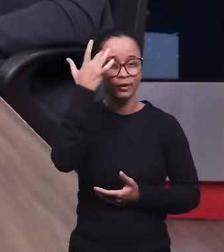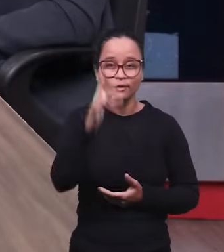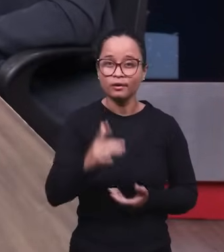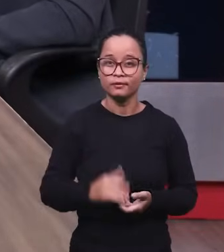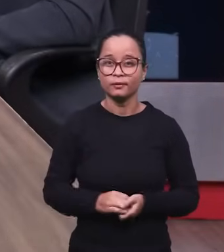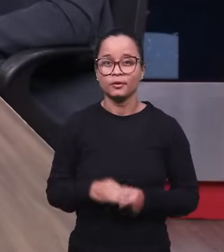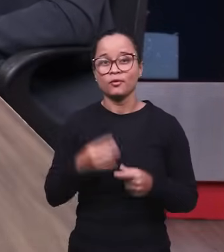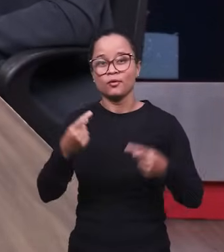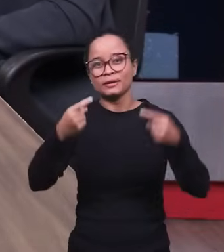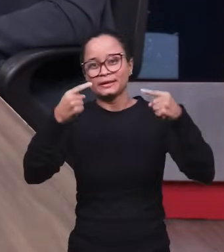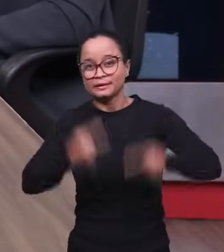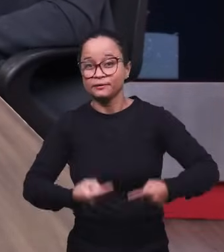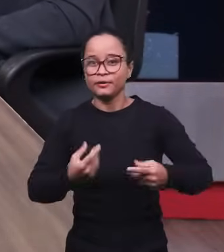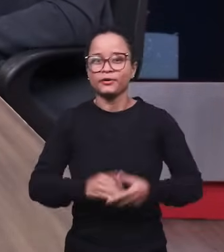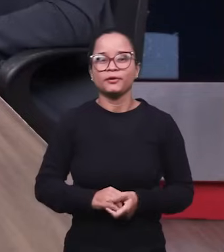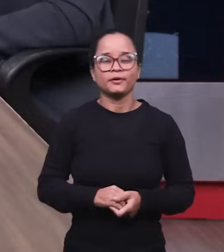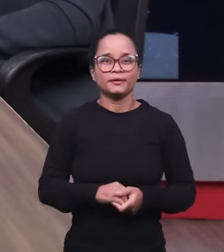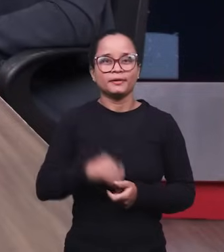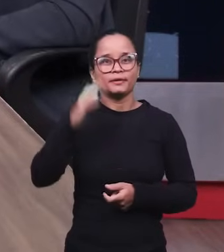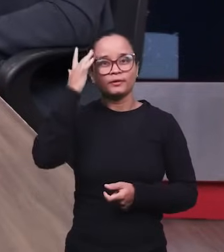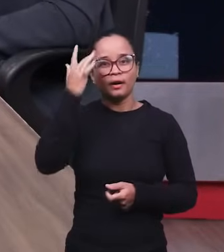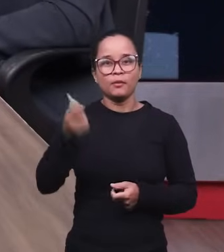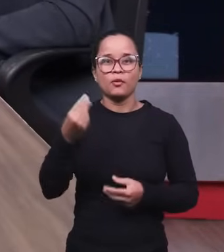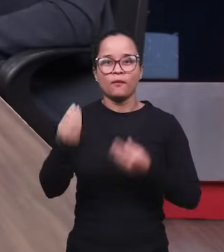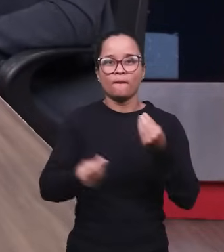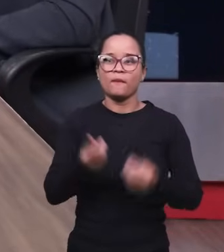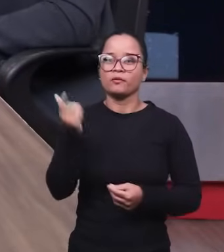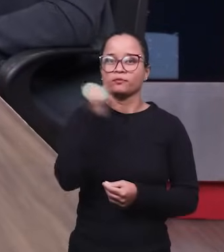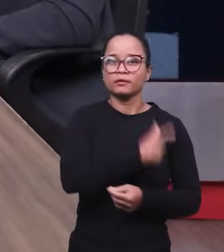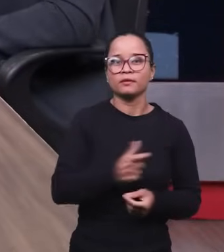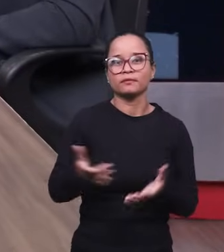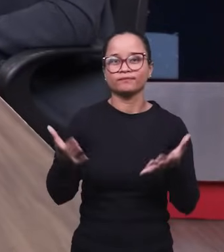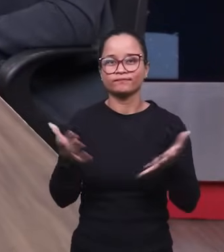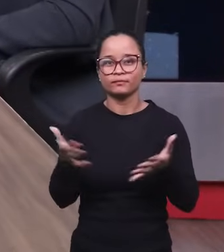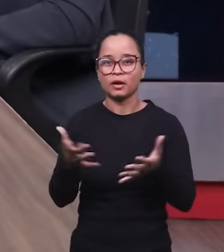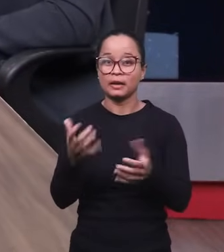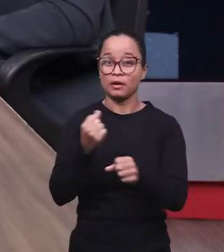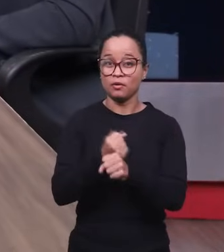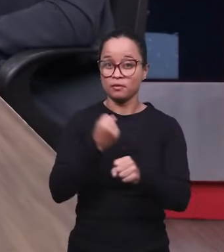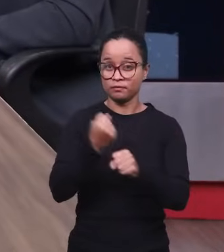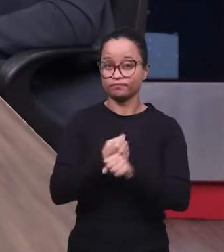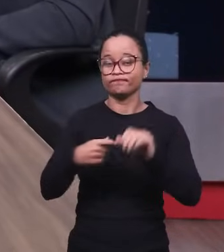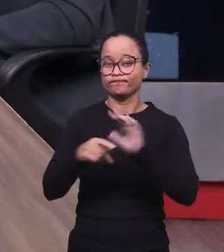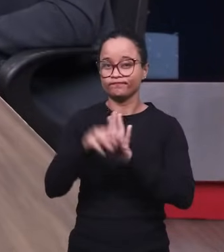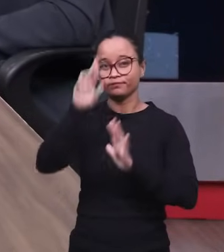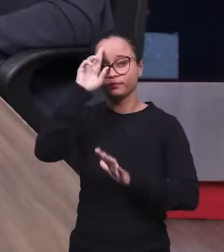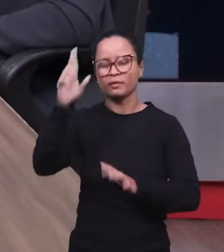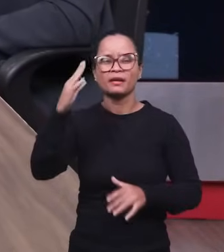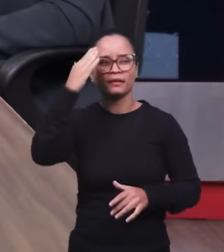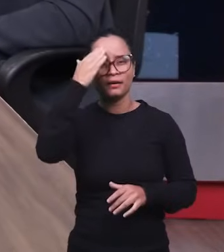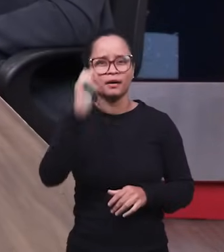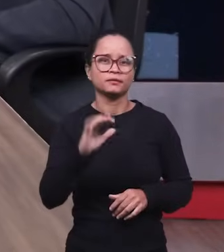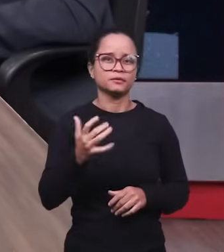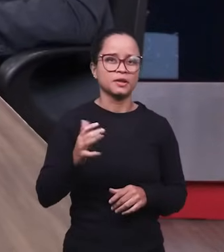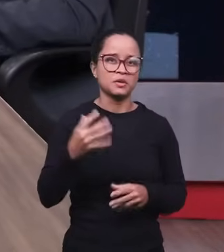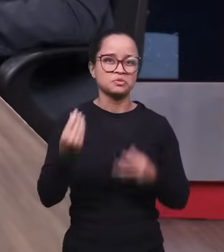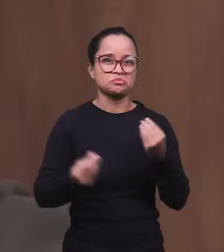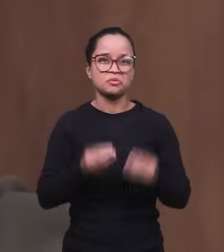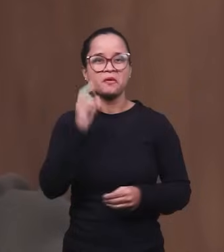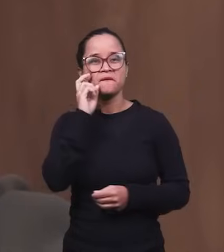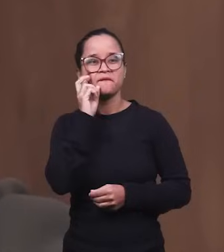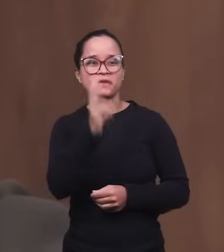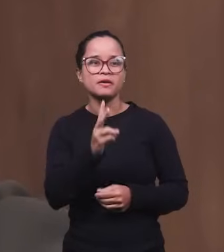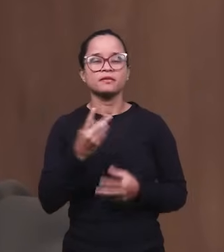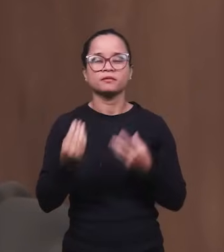não sabiam os desafios e também não sabiam o alcance hoje da obra tinha uma noção pelo aquilo que a gente